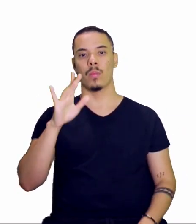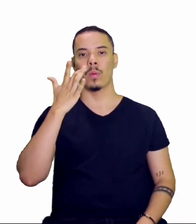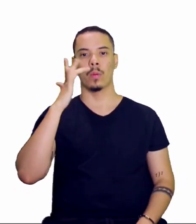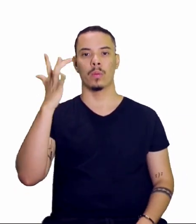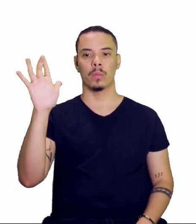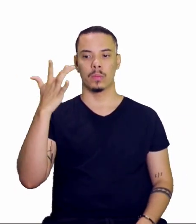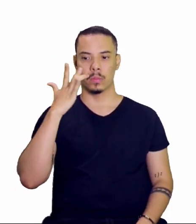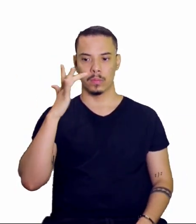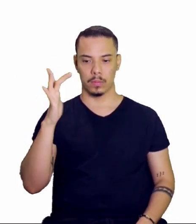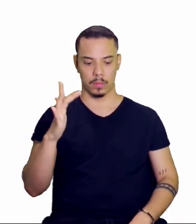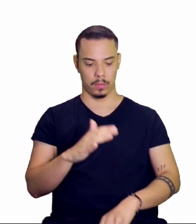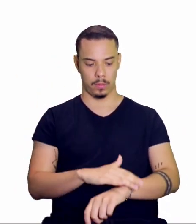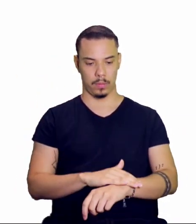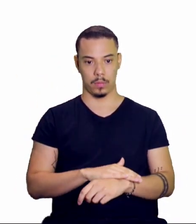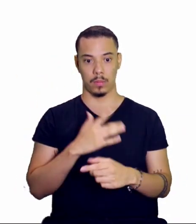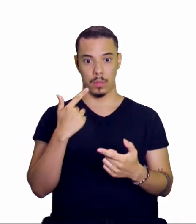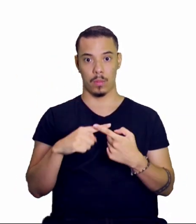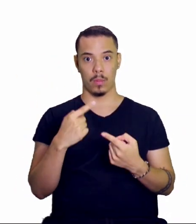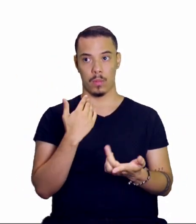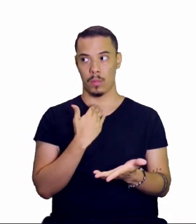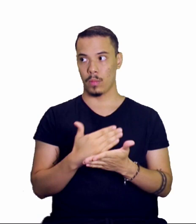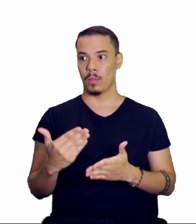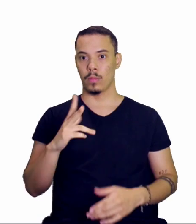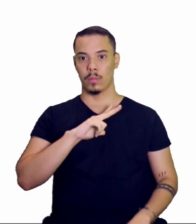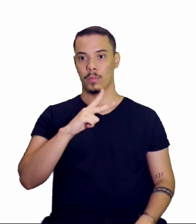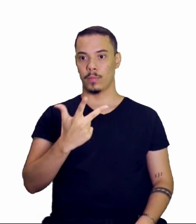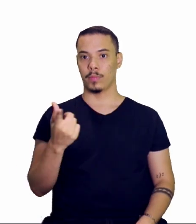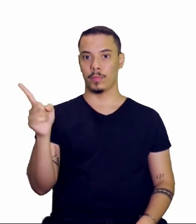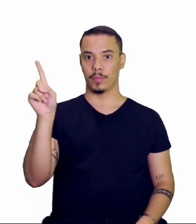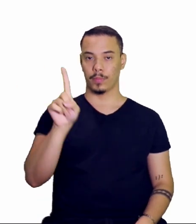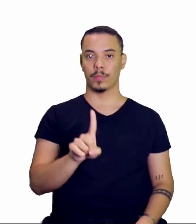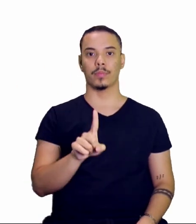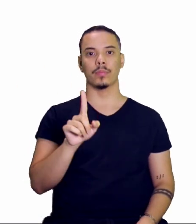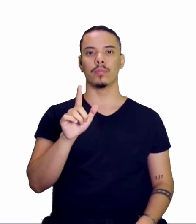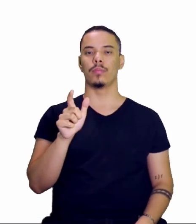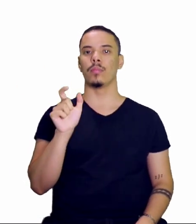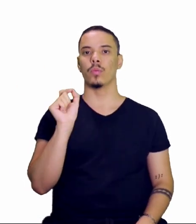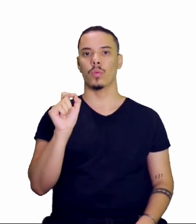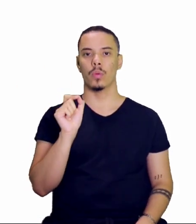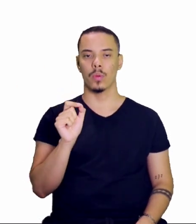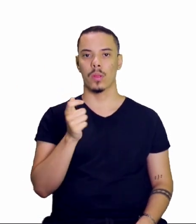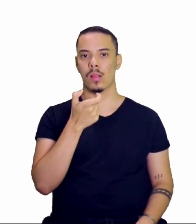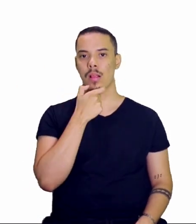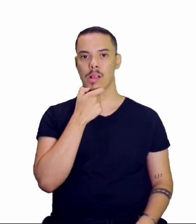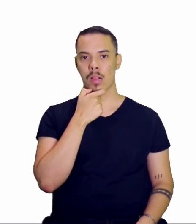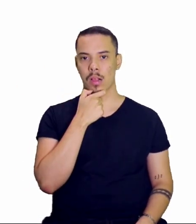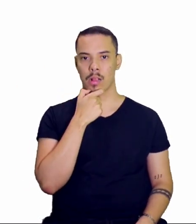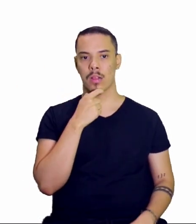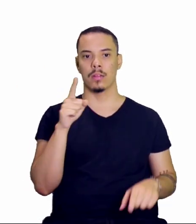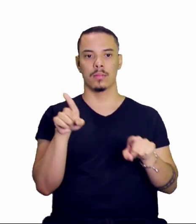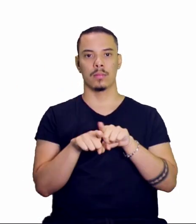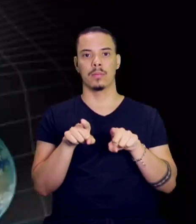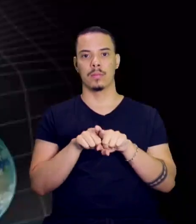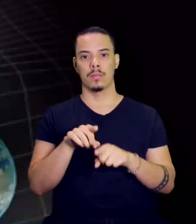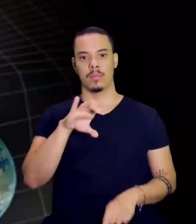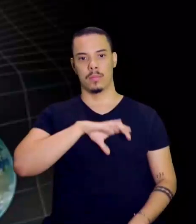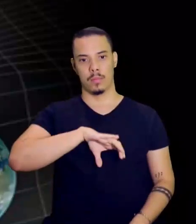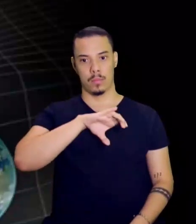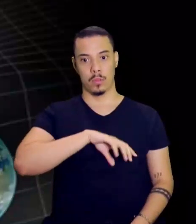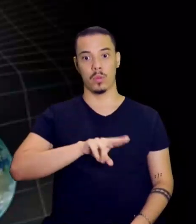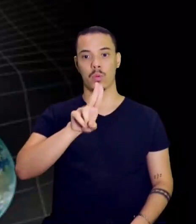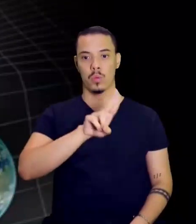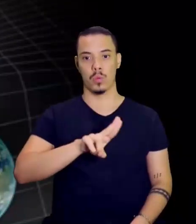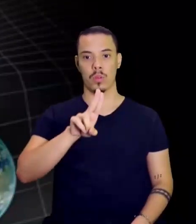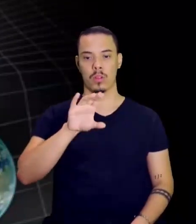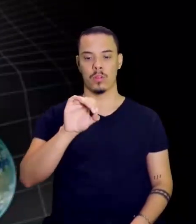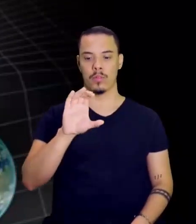né? Porque bem no início, quando Portugal chegou no início, Inglaterra e Portugal, lá na época do Tiradentes, usava onça, né? É uma